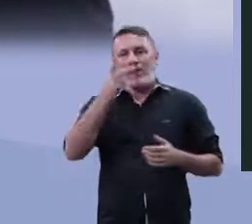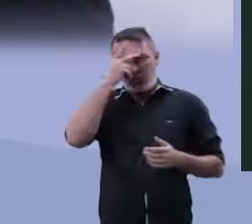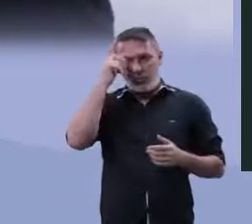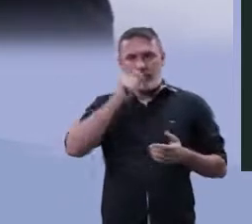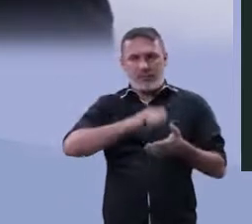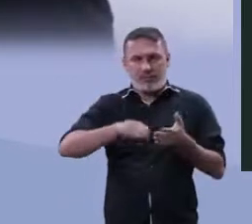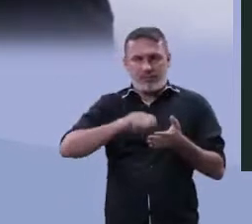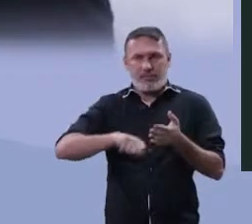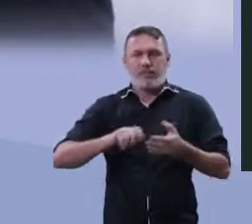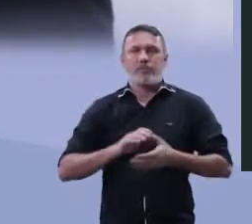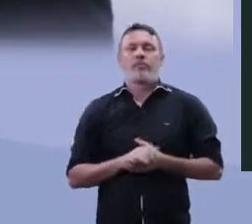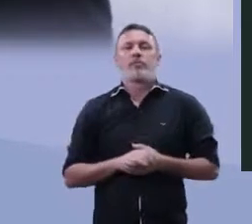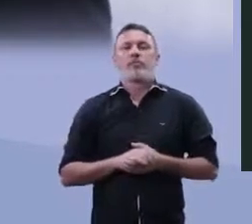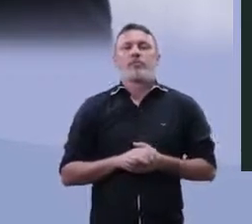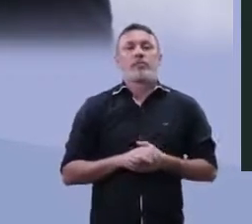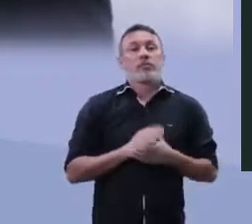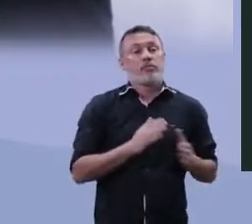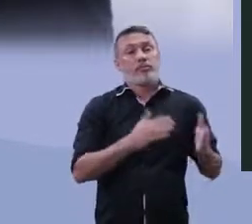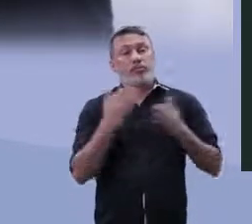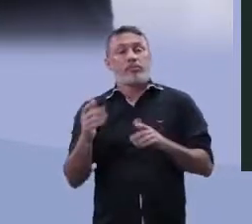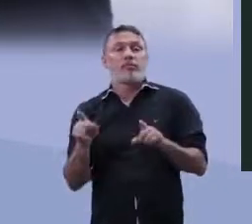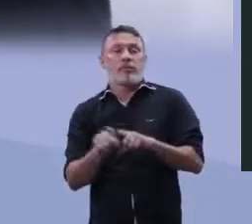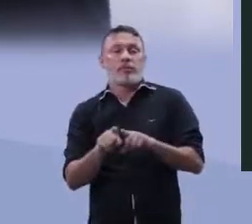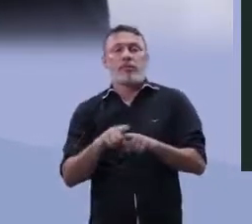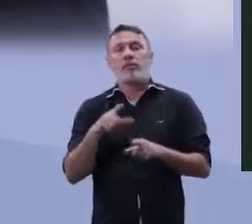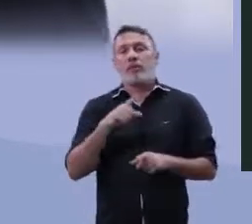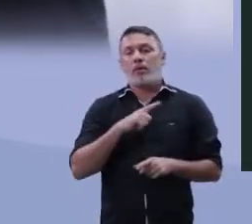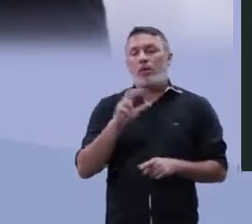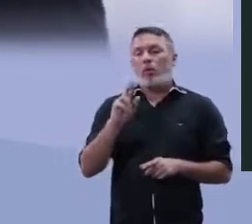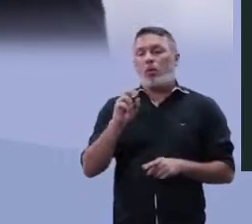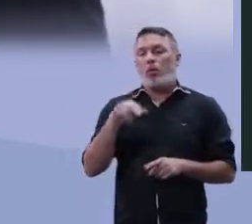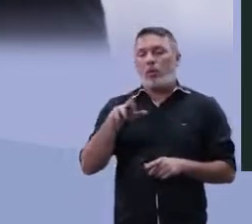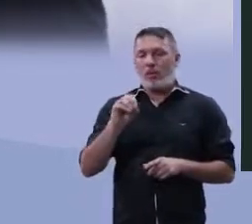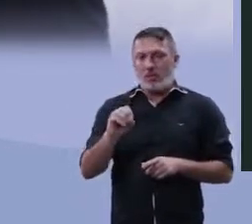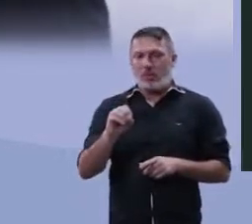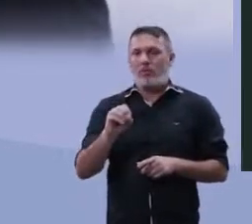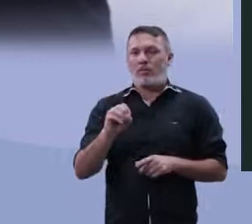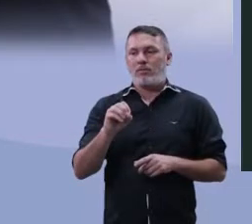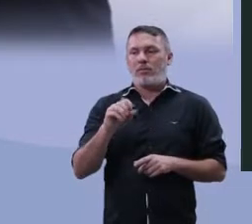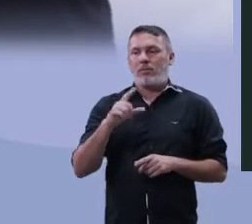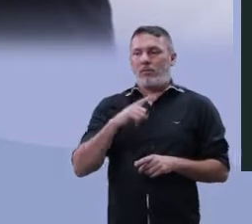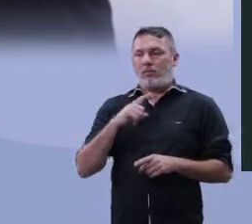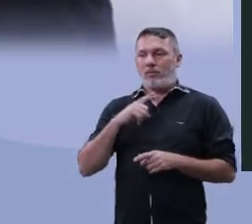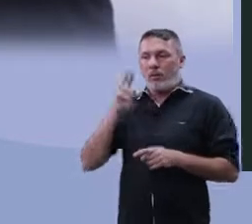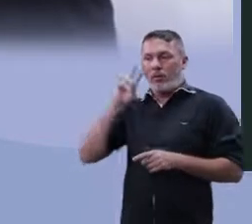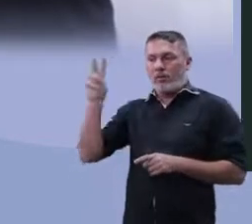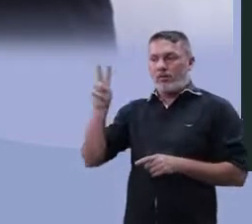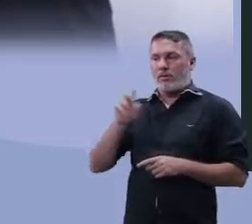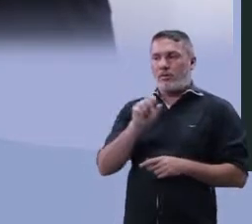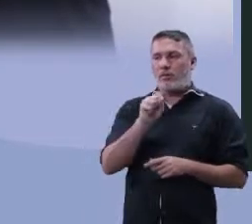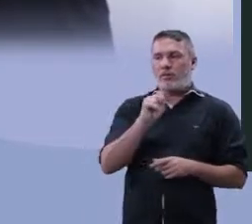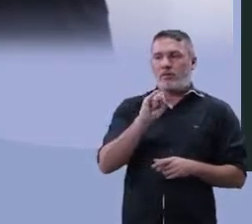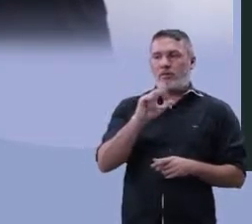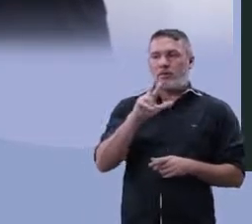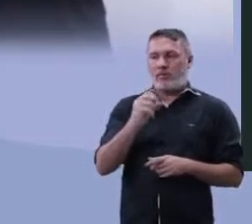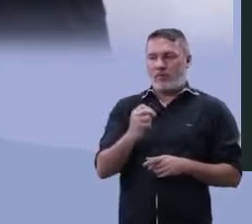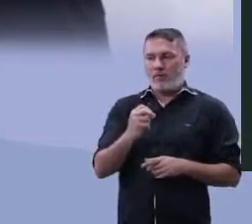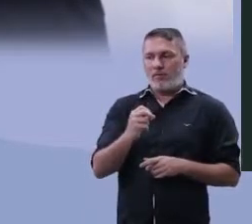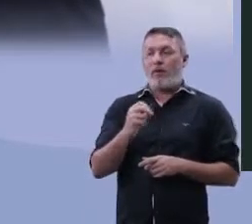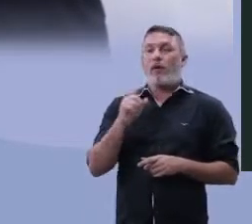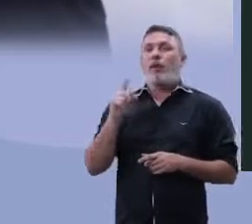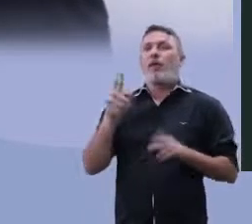cada um desses autores. Né? Aí eu trouxe lá. Silvio Romero, né, digamos, eles